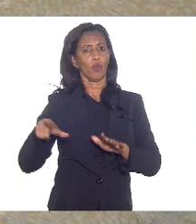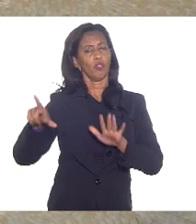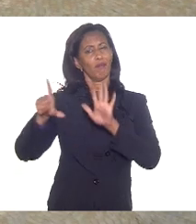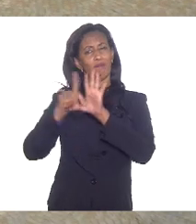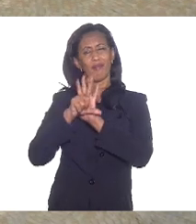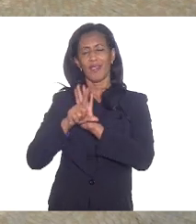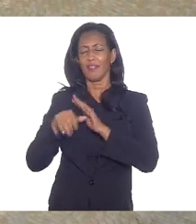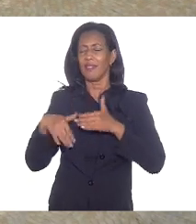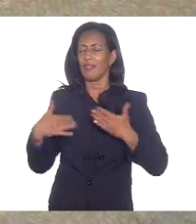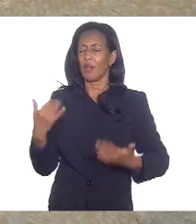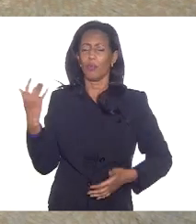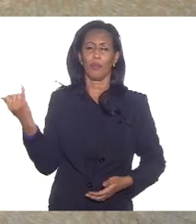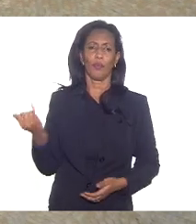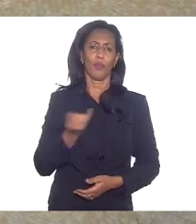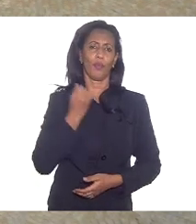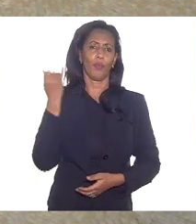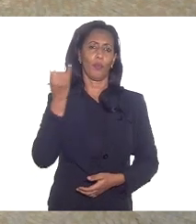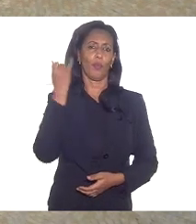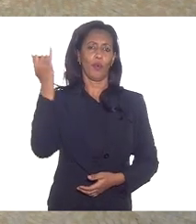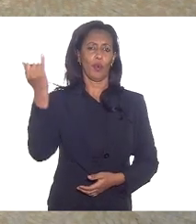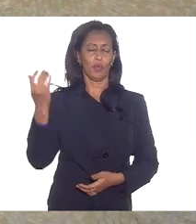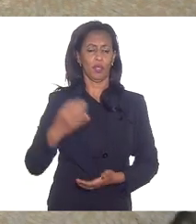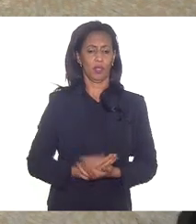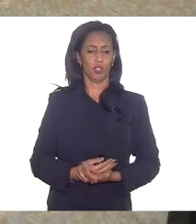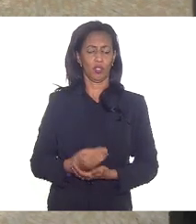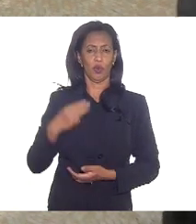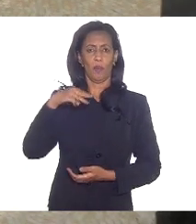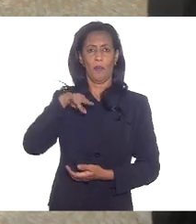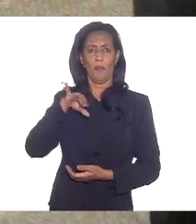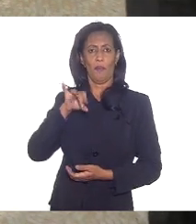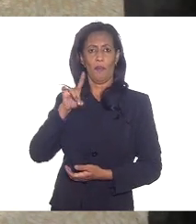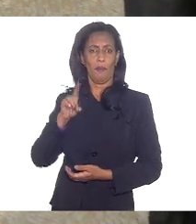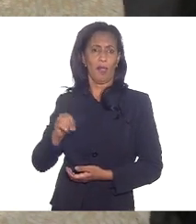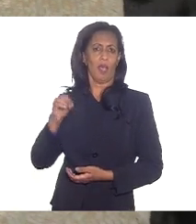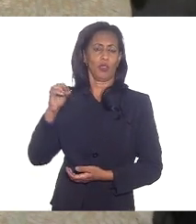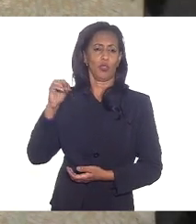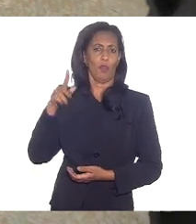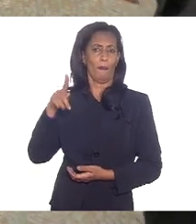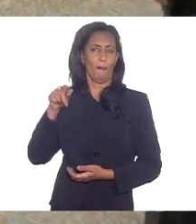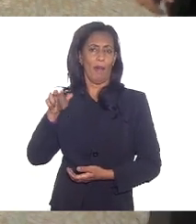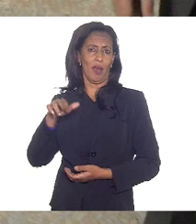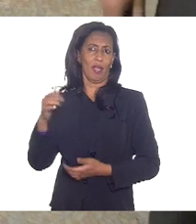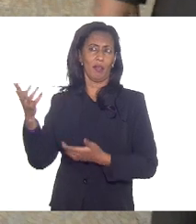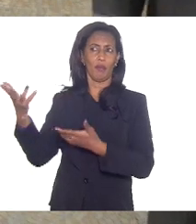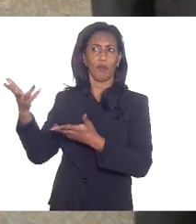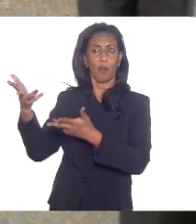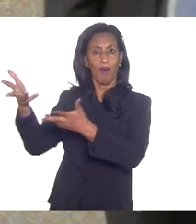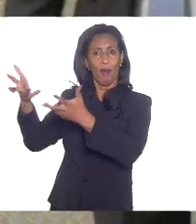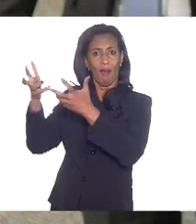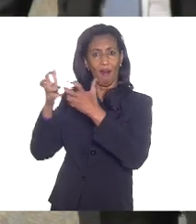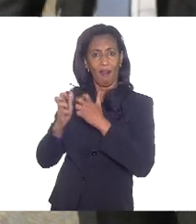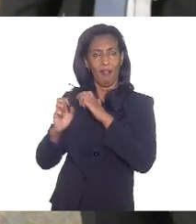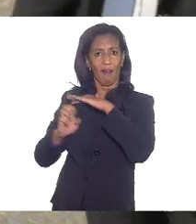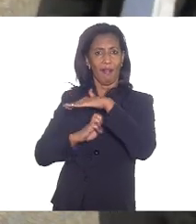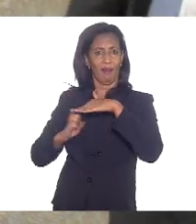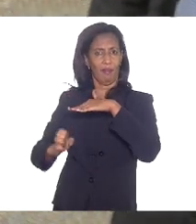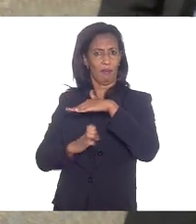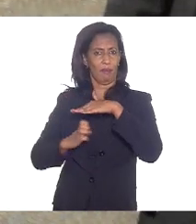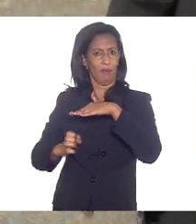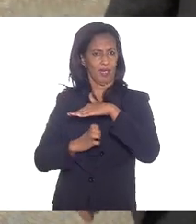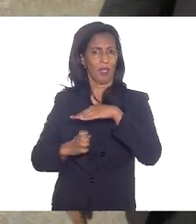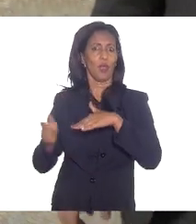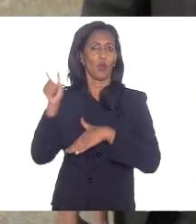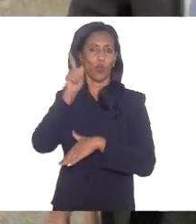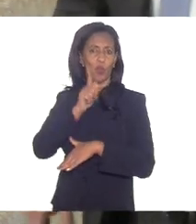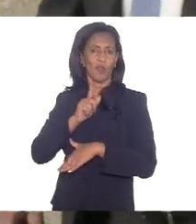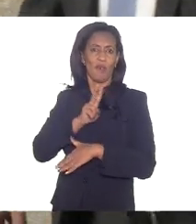tão importante para o Médio Paraíba, no qual nós vamos atrair empresas e, ao mesmo tempo, gerar postos de